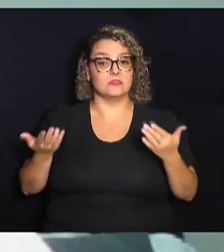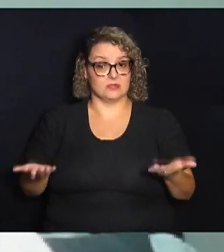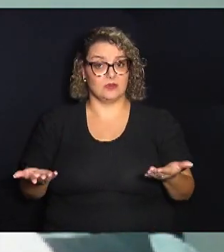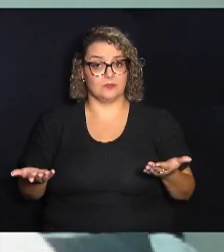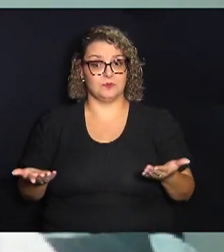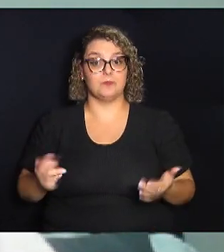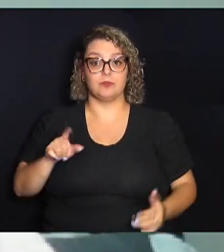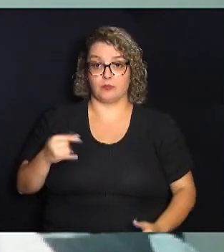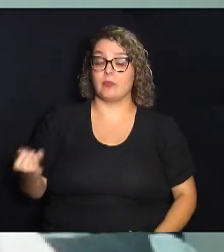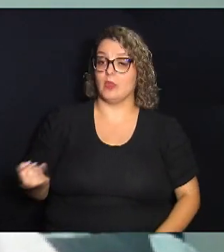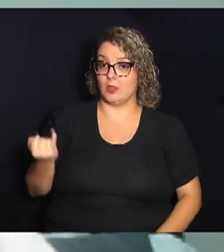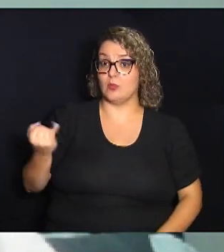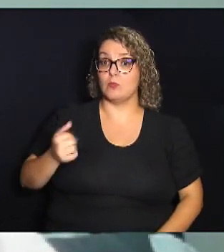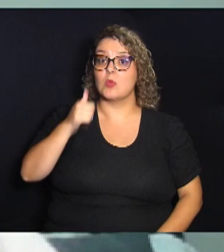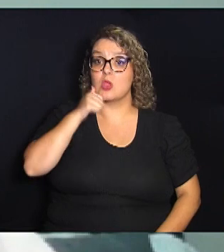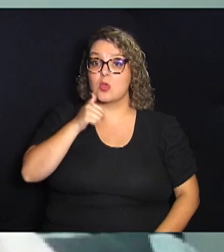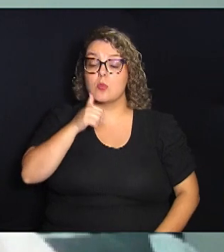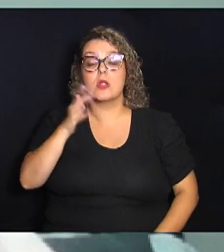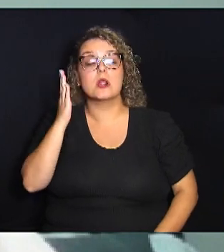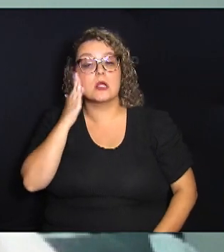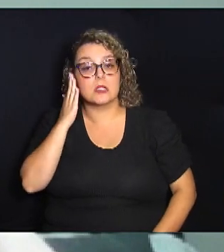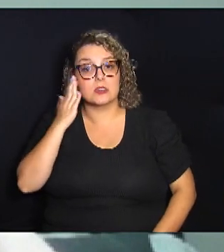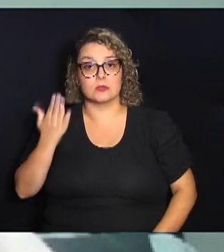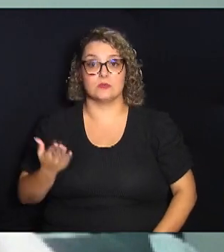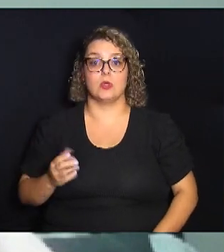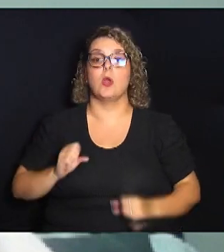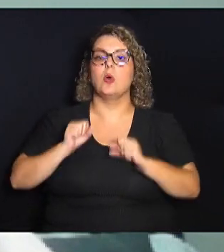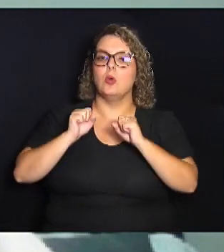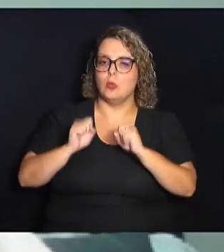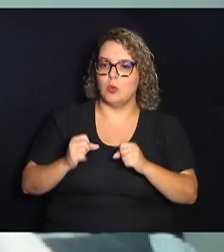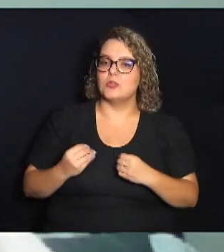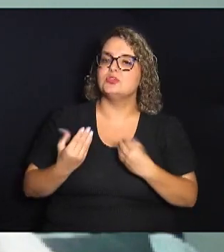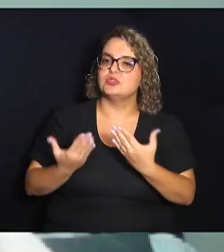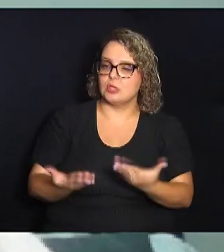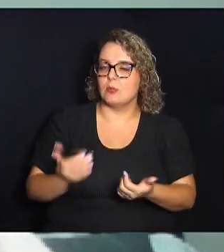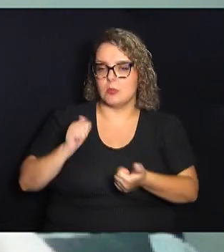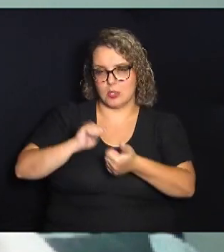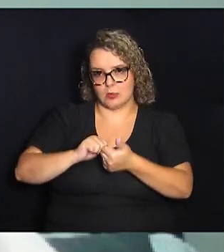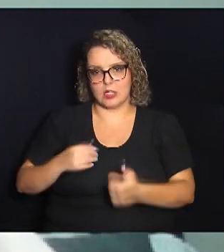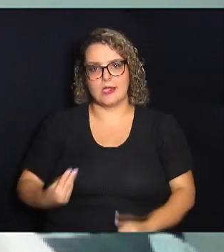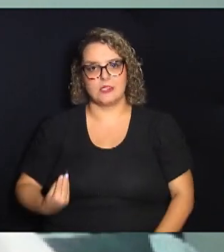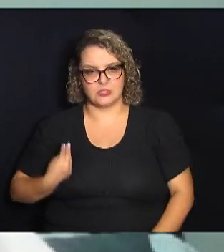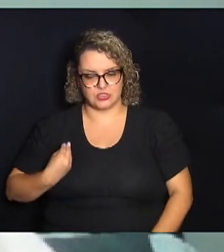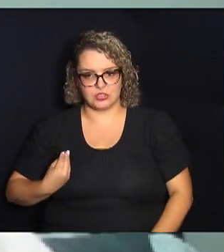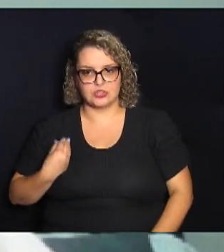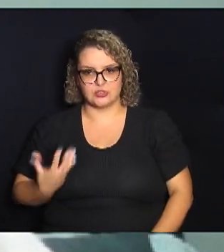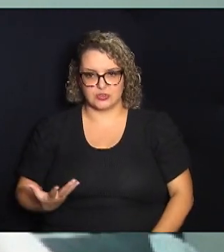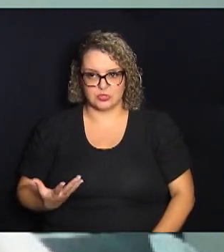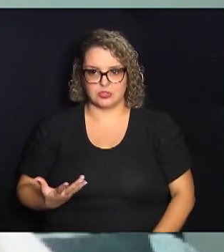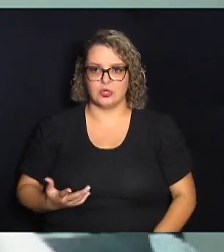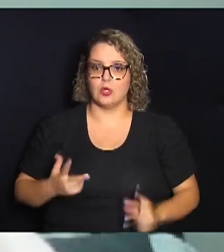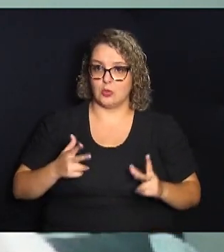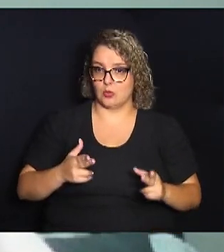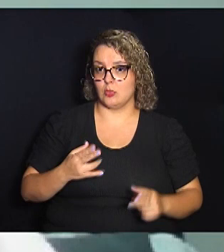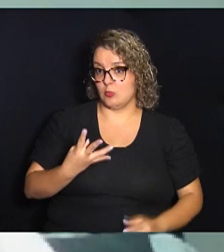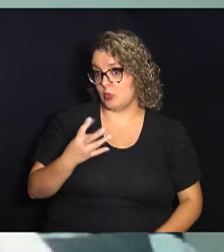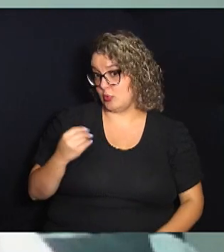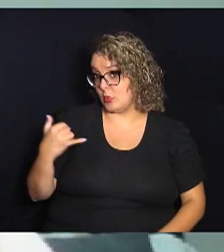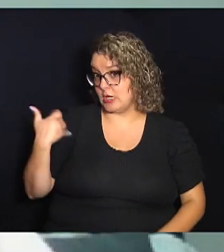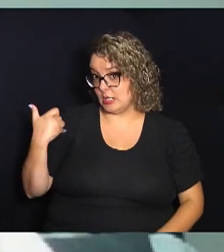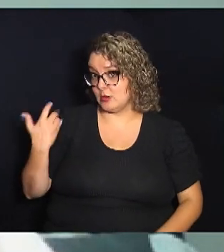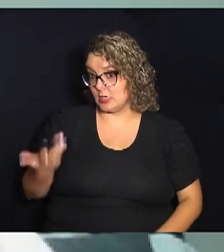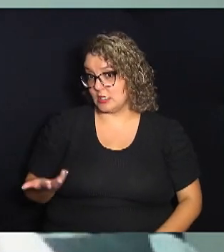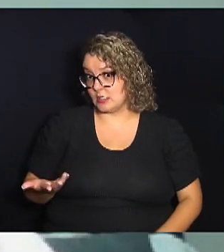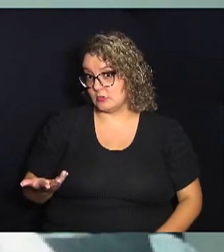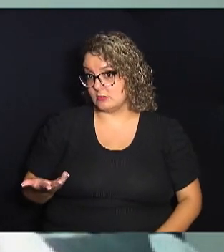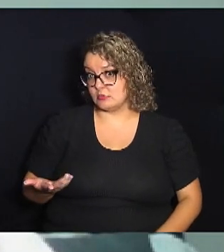é importante que a mulher saiba que a gente pode dar a ela uma qualidade de vida, como ela tinha aos 40 anos,